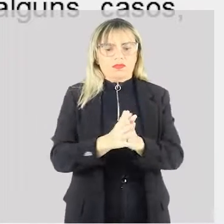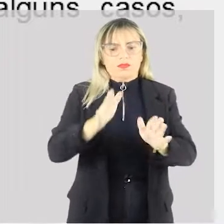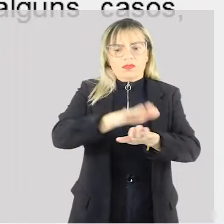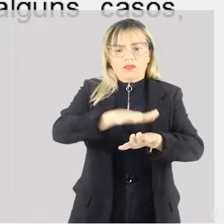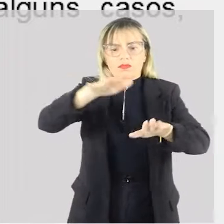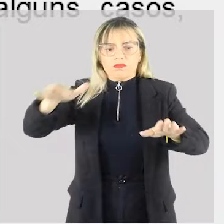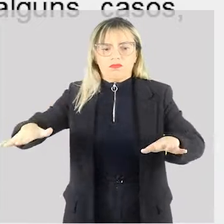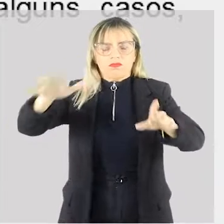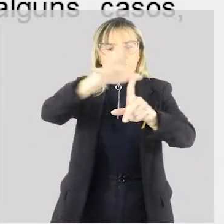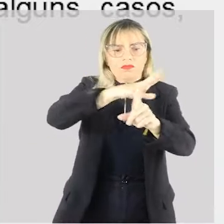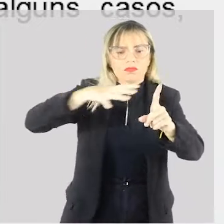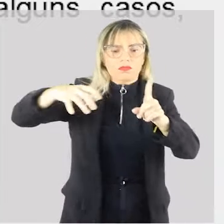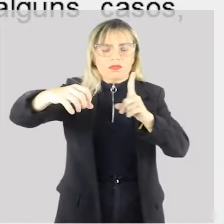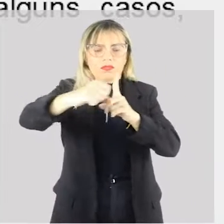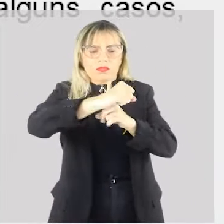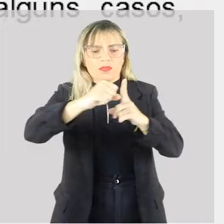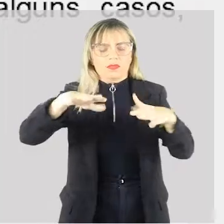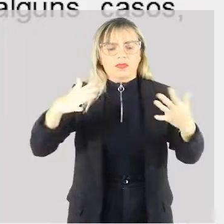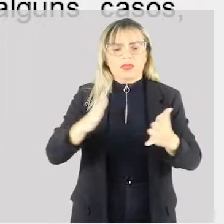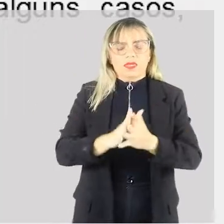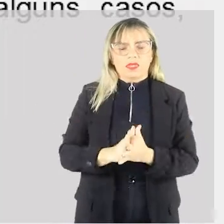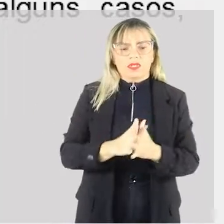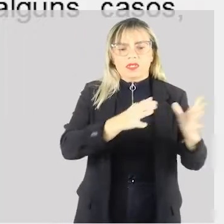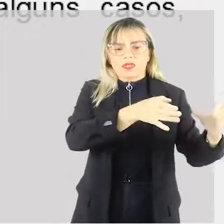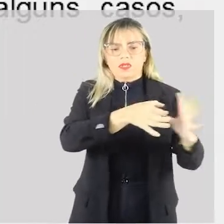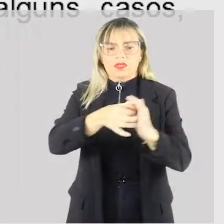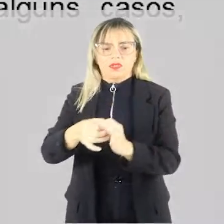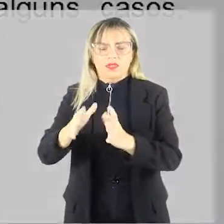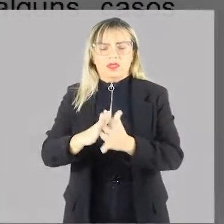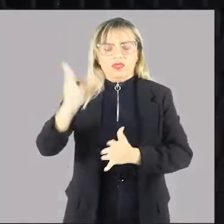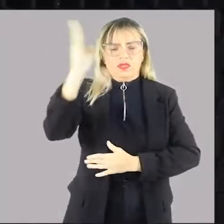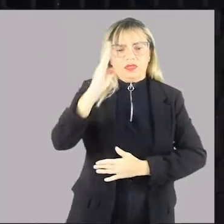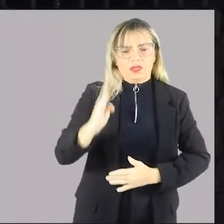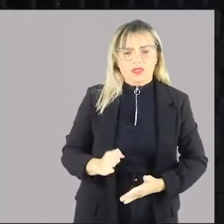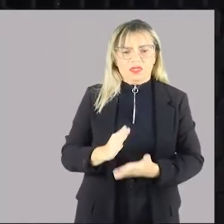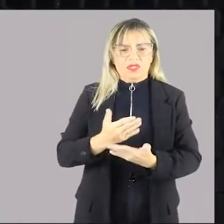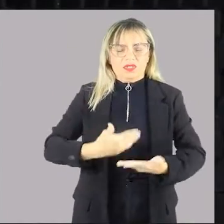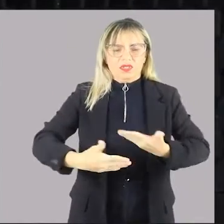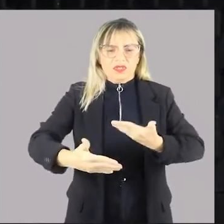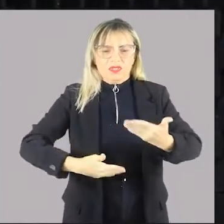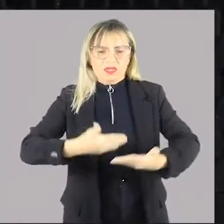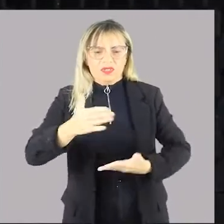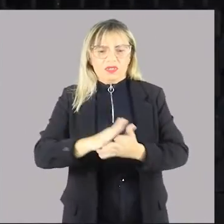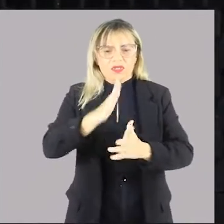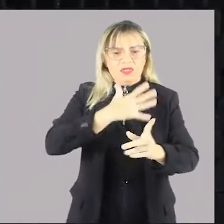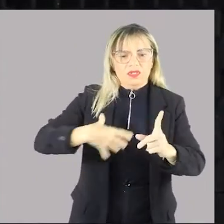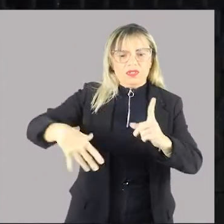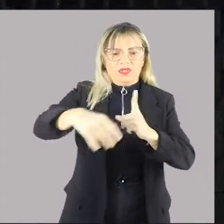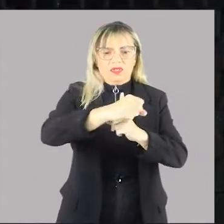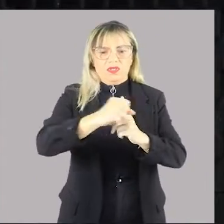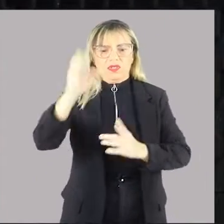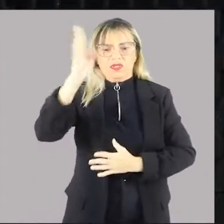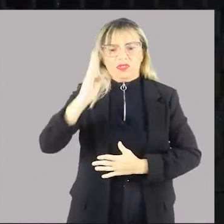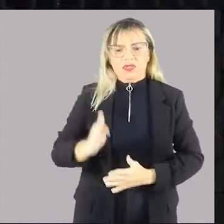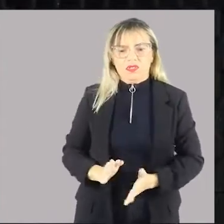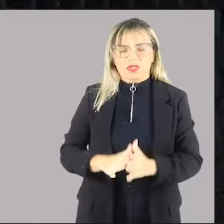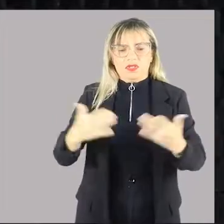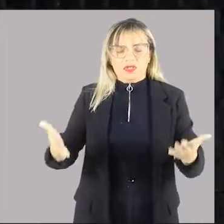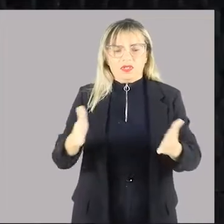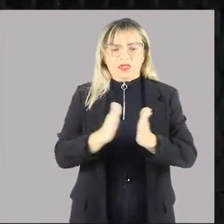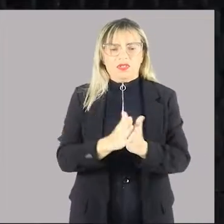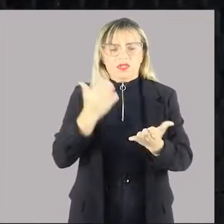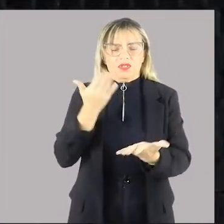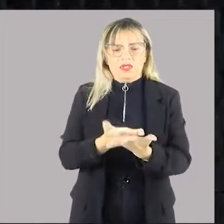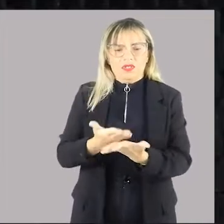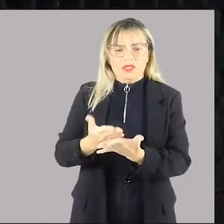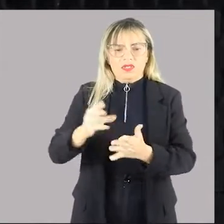da exclusão social. Então, essa dinâmica que nós iremos observar na sociedade brasileira, nós iremos trabalhar em cima